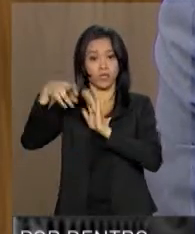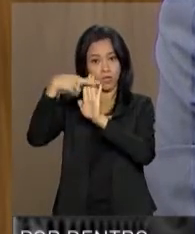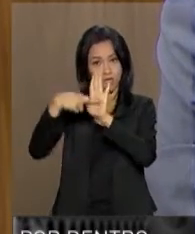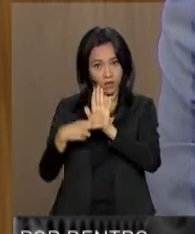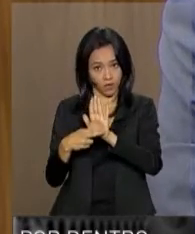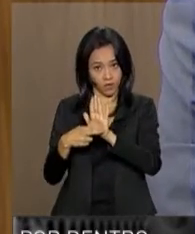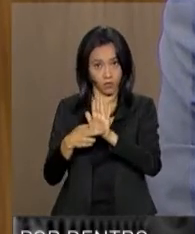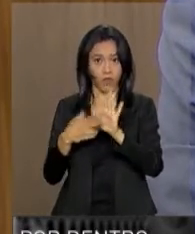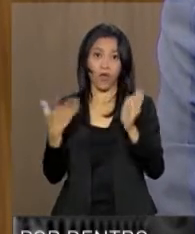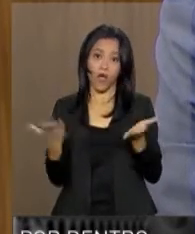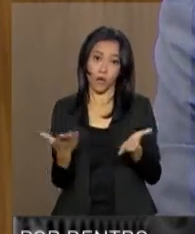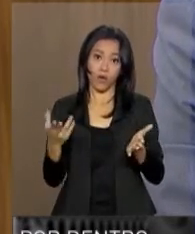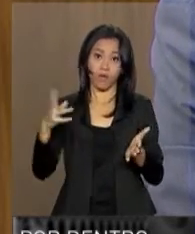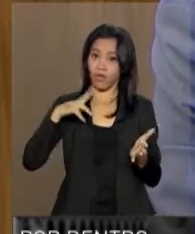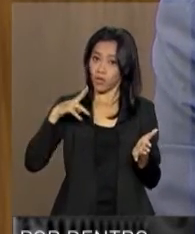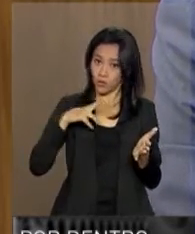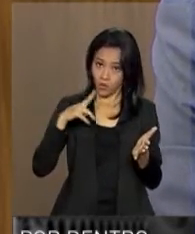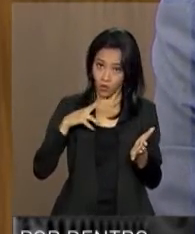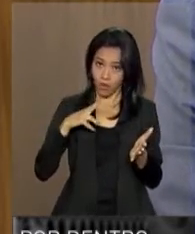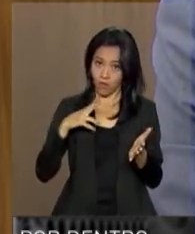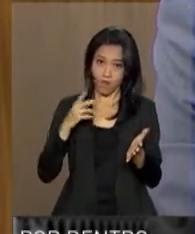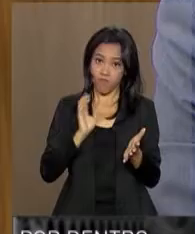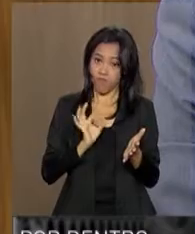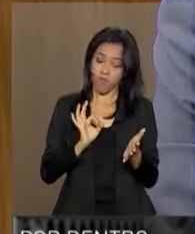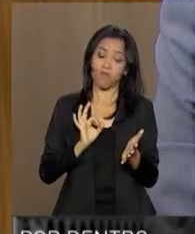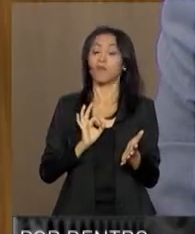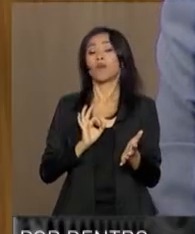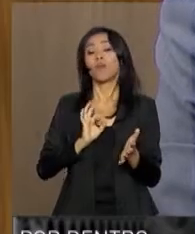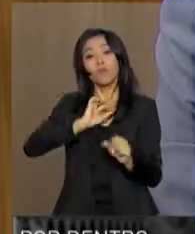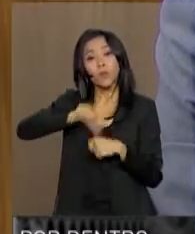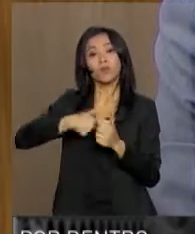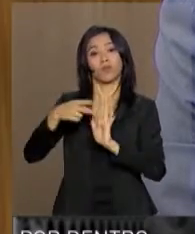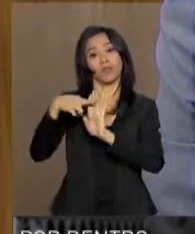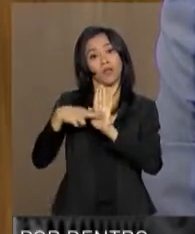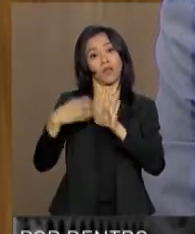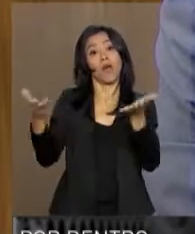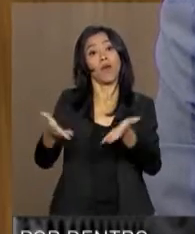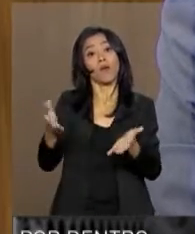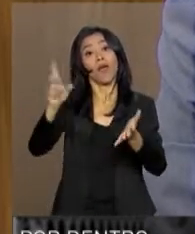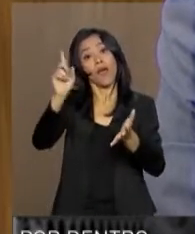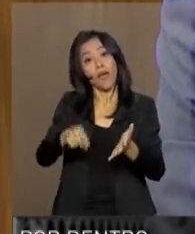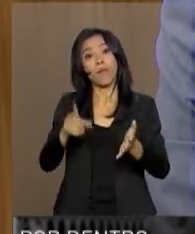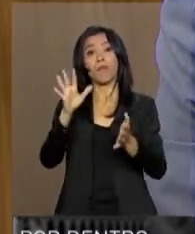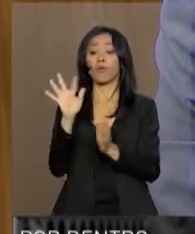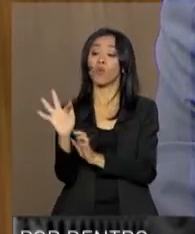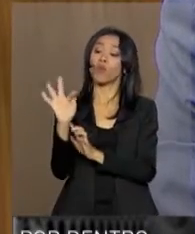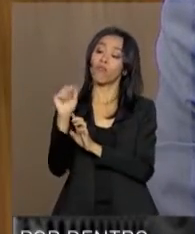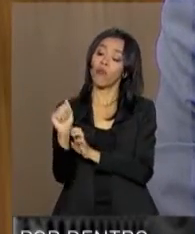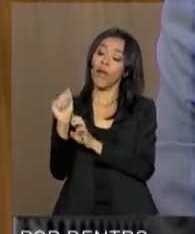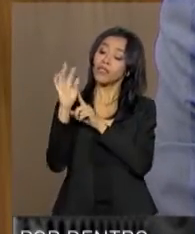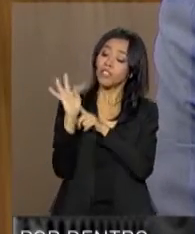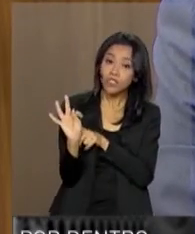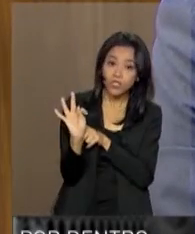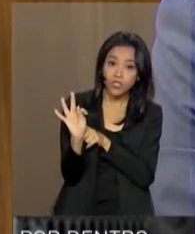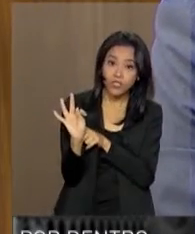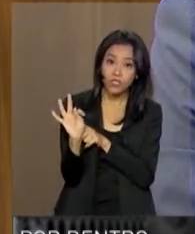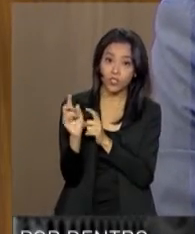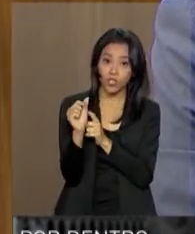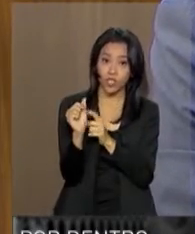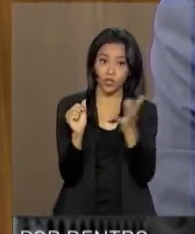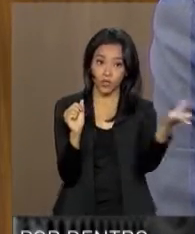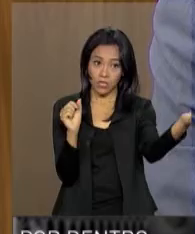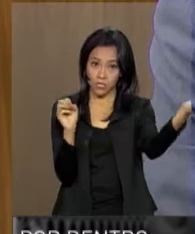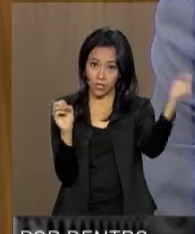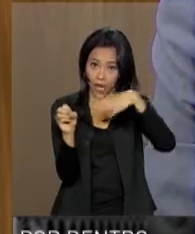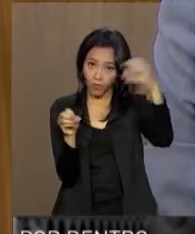individuais no fat do pis/pasep e essas ações atribuições passarão a ser para o fat em que ampara o abono salarial